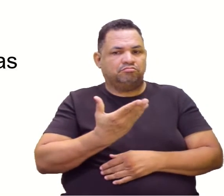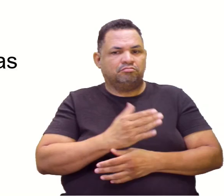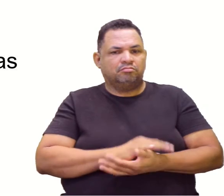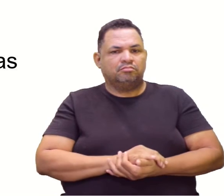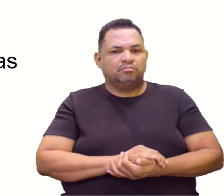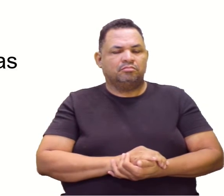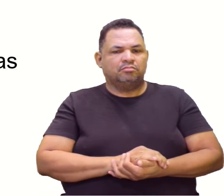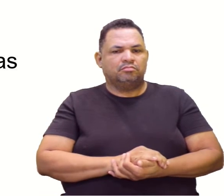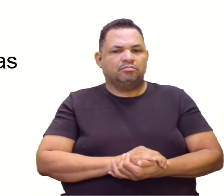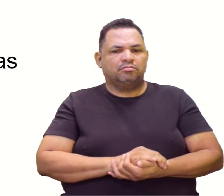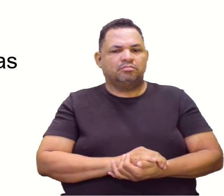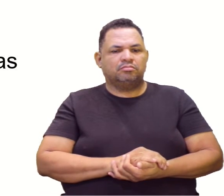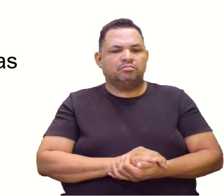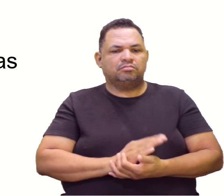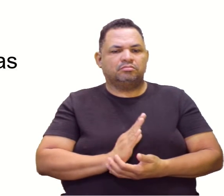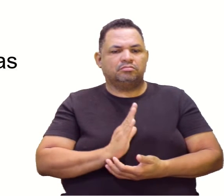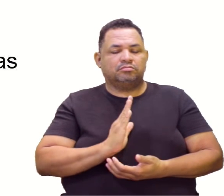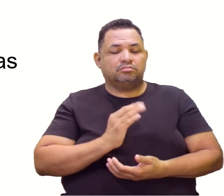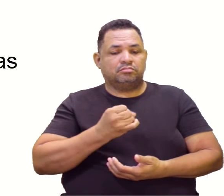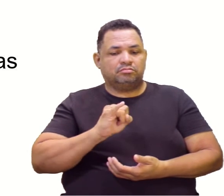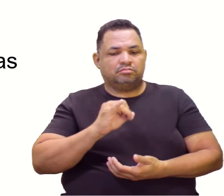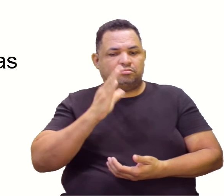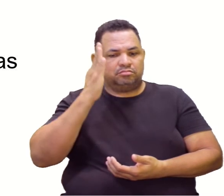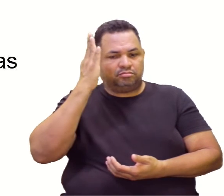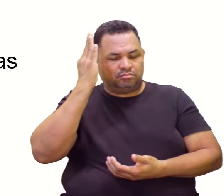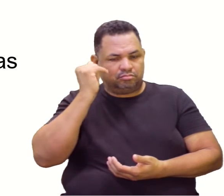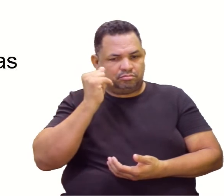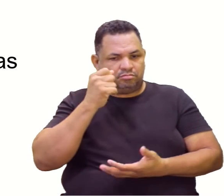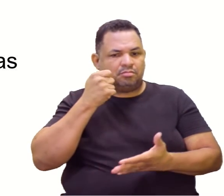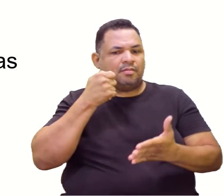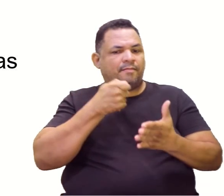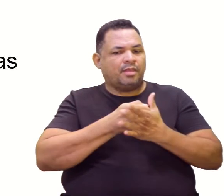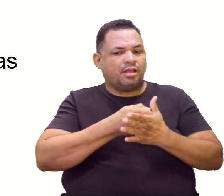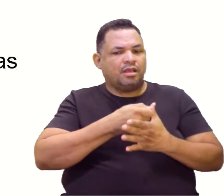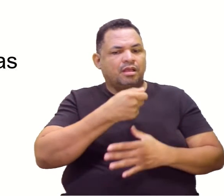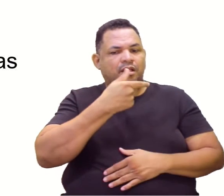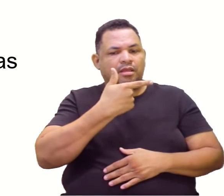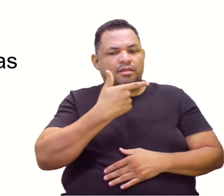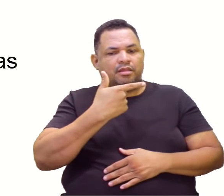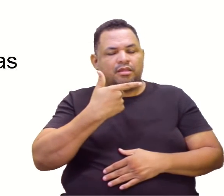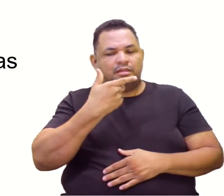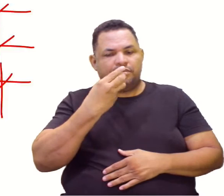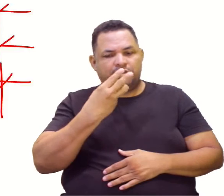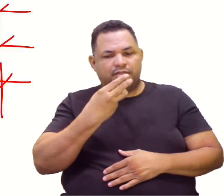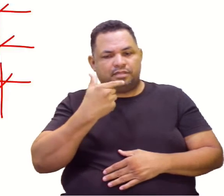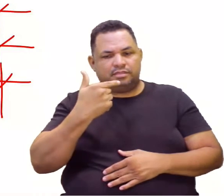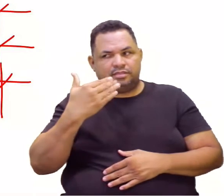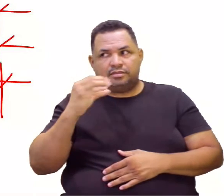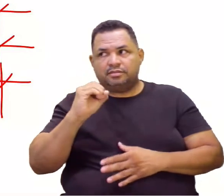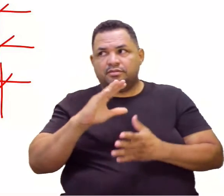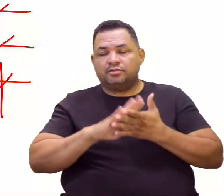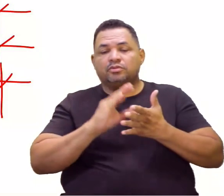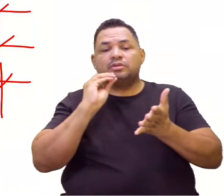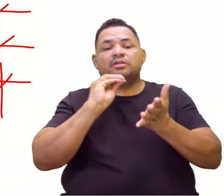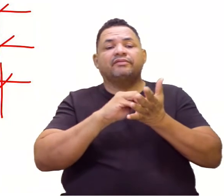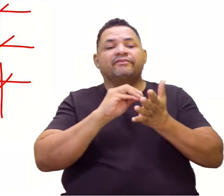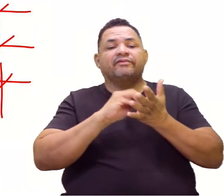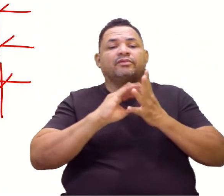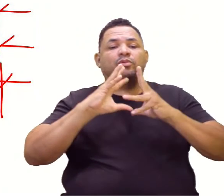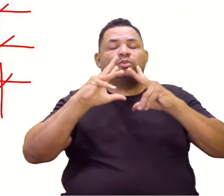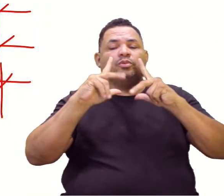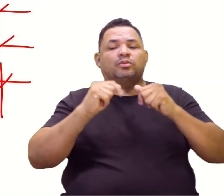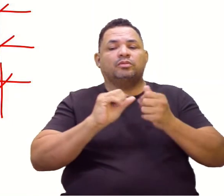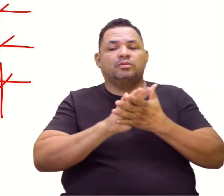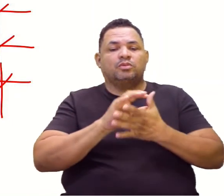Tá? Se a gente já sabe que foi gasto 320 para pintar a parte cinza. Então, para pintar o resto todo.